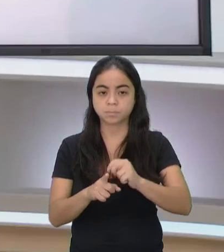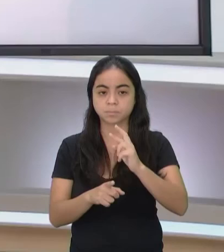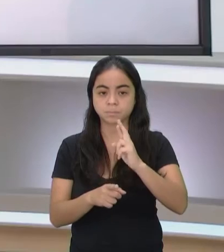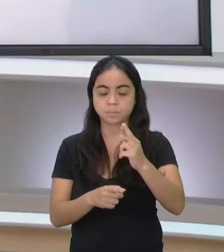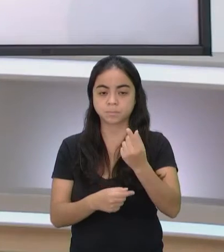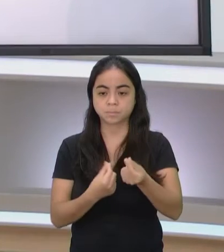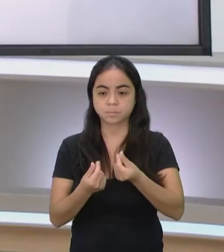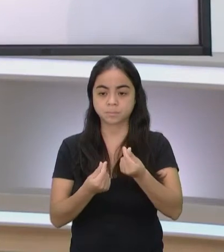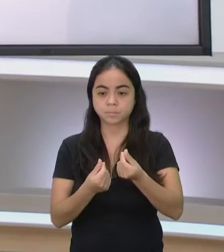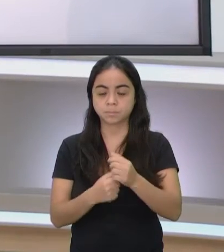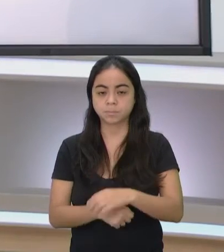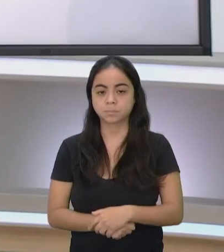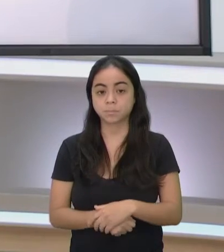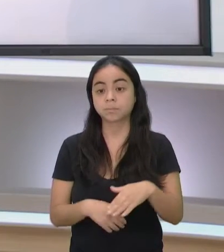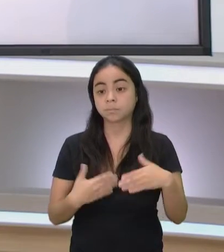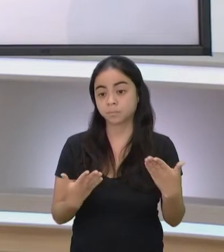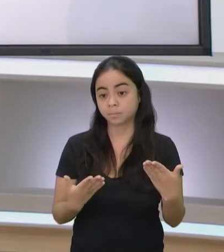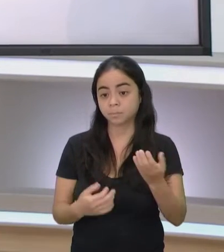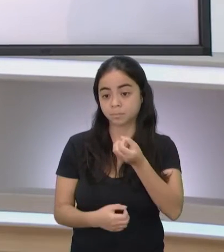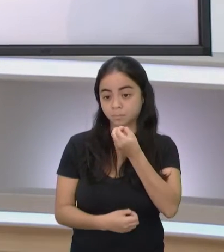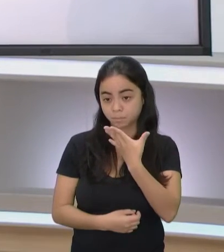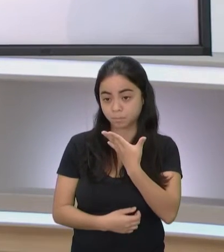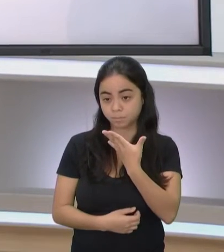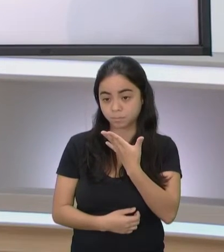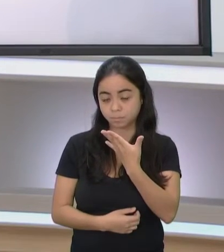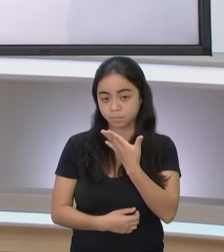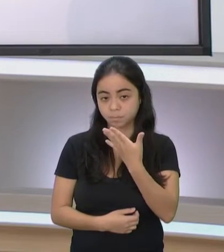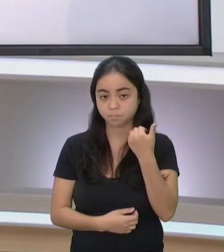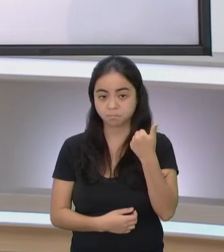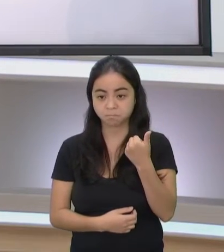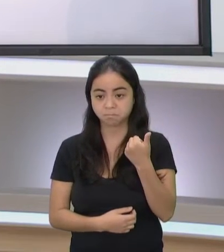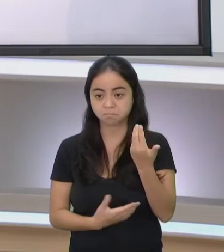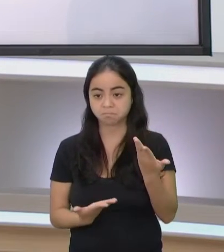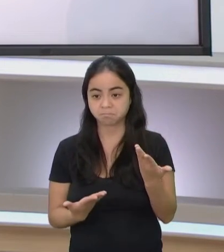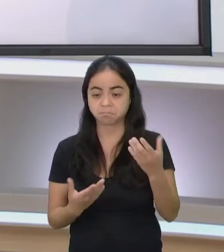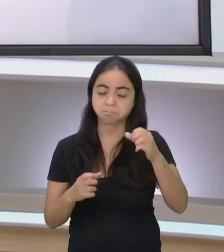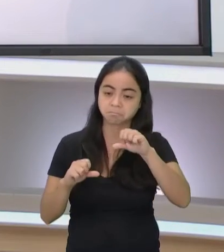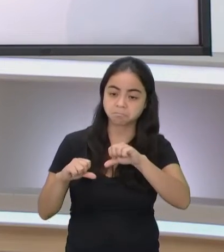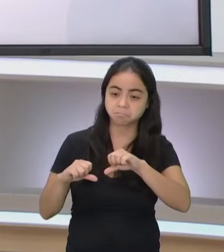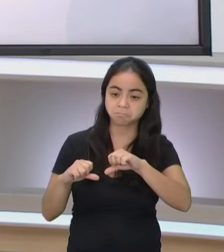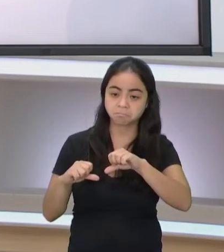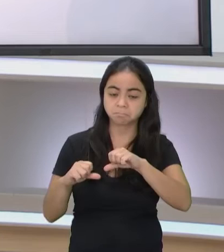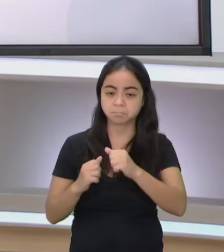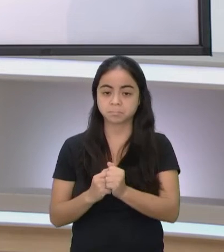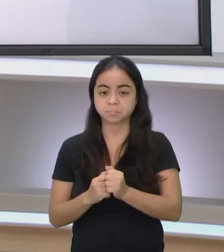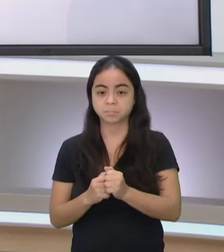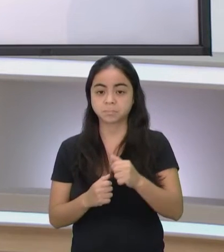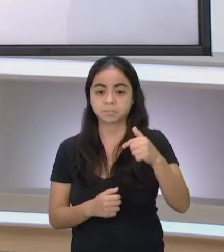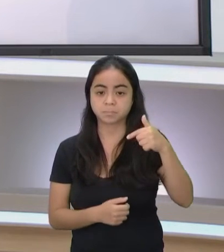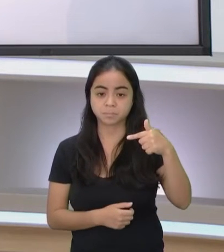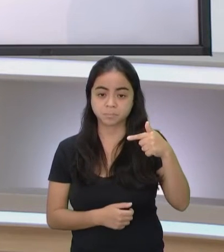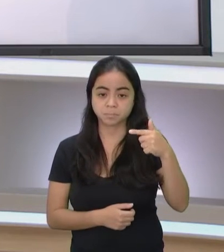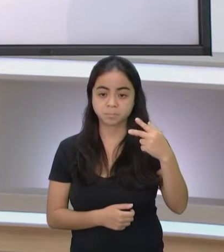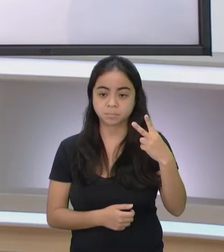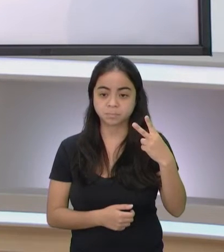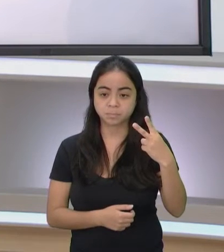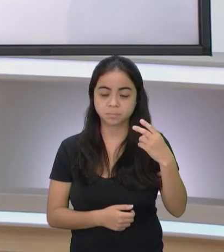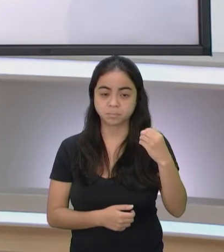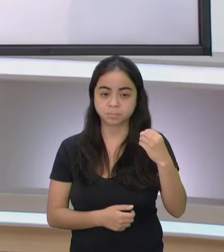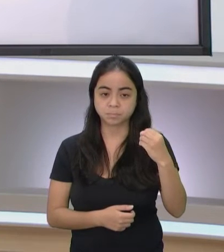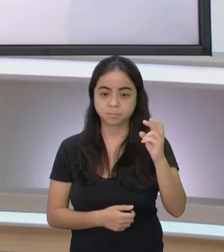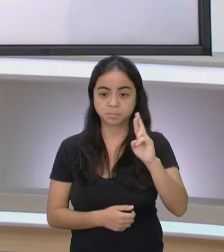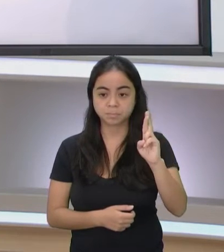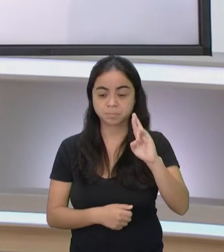Jonathan, vale ou não vale a pena pagar a mais aí, pagar com essa taxa aí de quase 720, quase não,